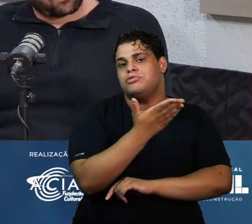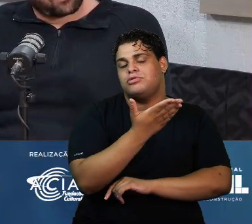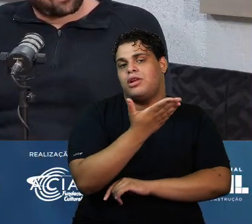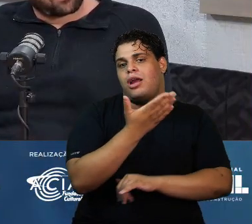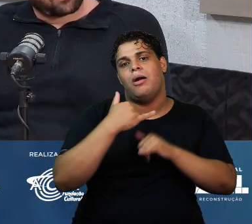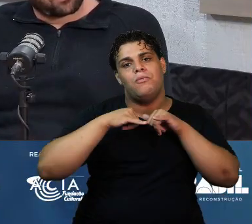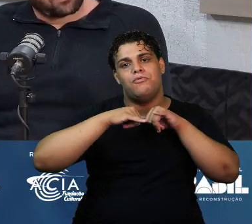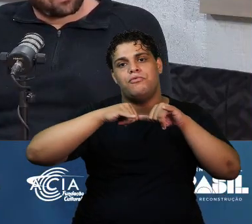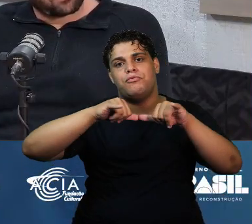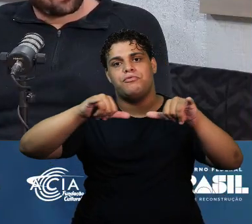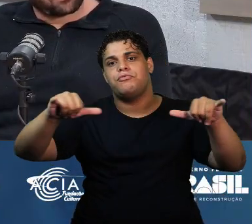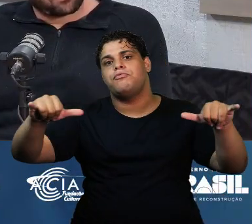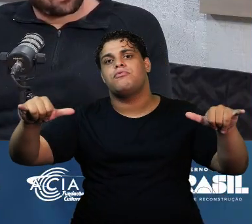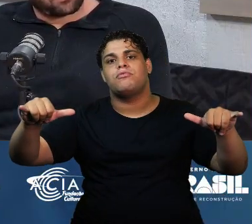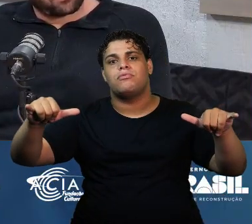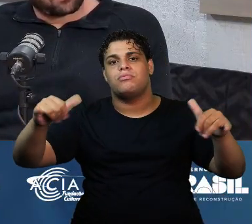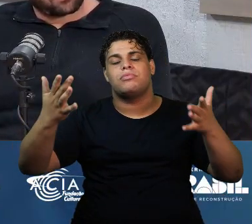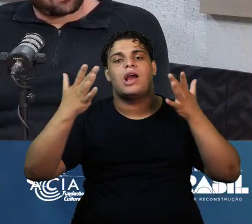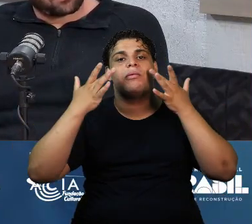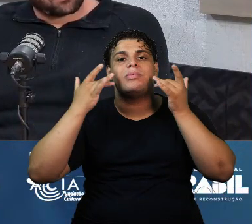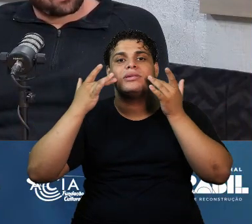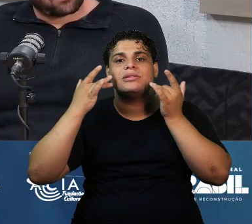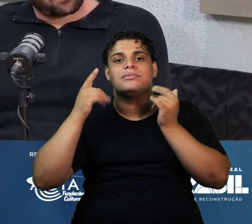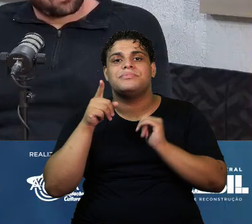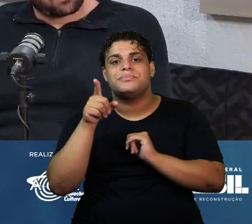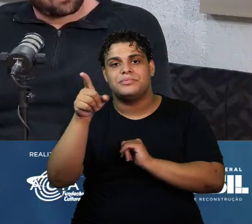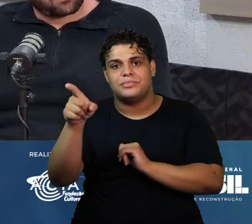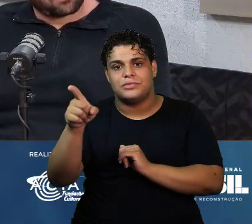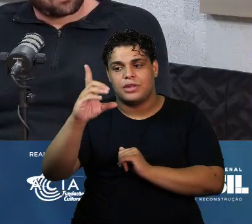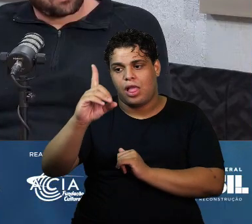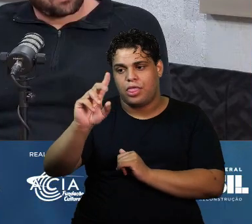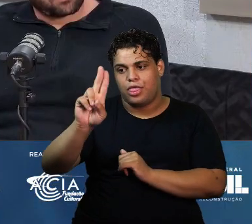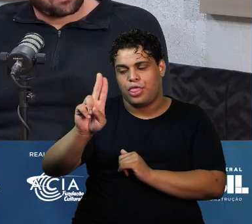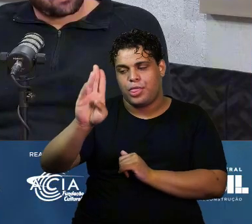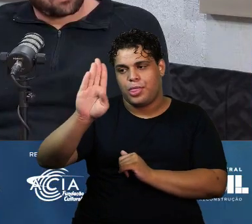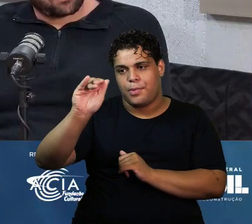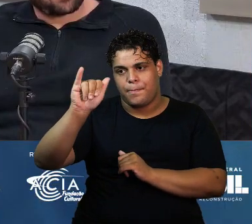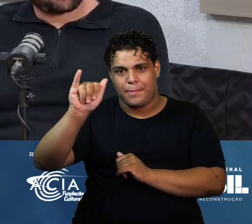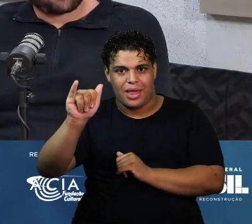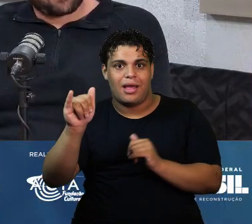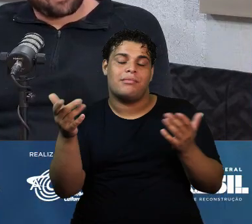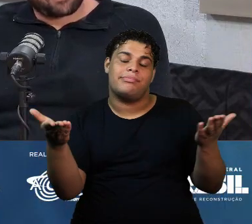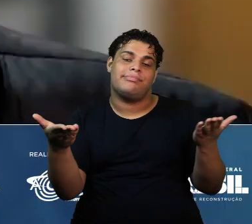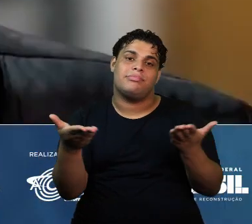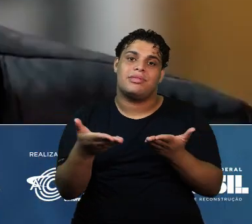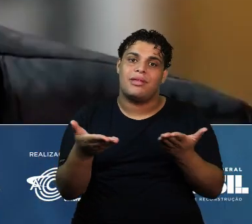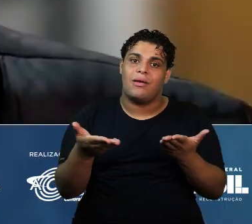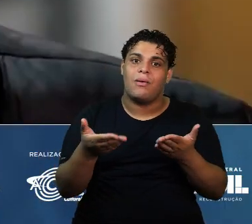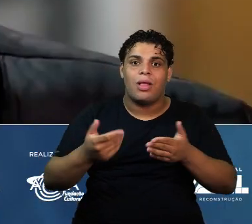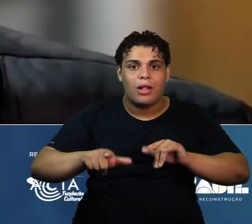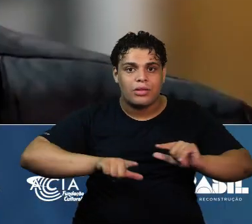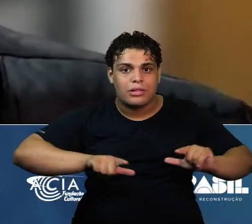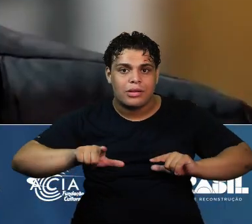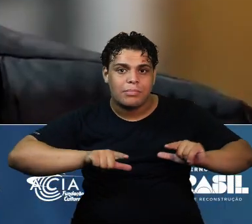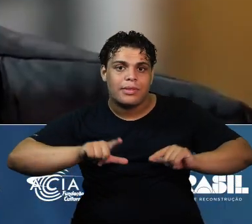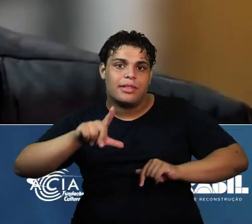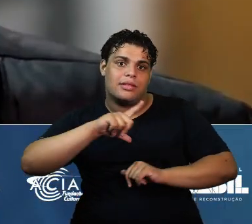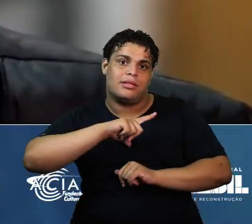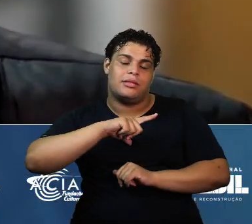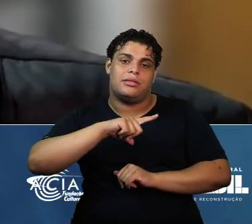pode falar um pouquinho, já esteve apresentando isso lá em Dubai, ou seja, é um trabalho que hoje já tem um